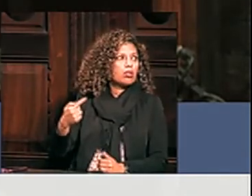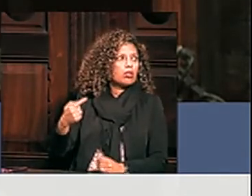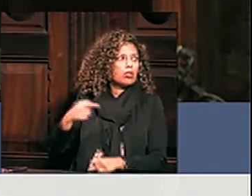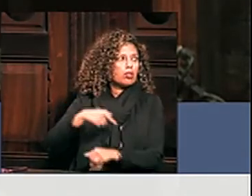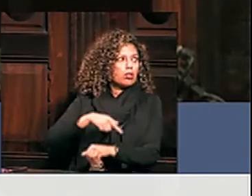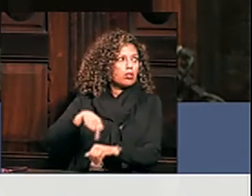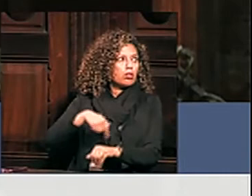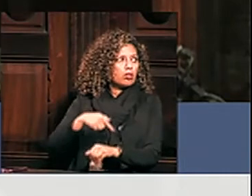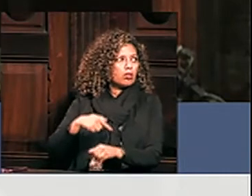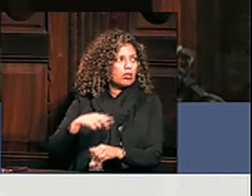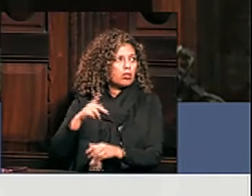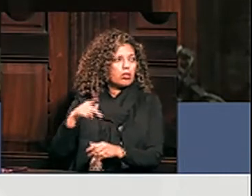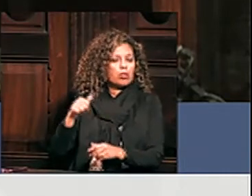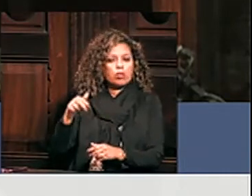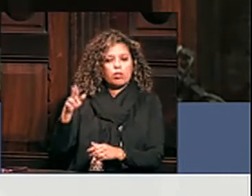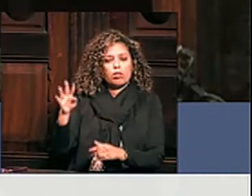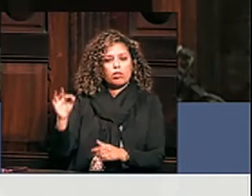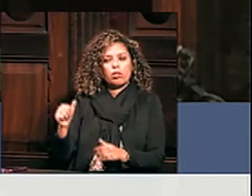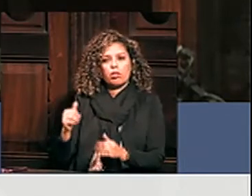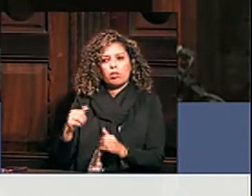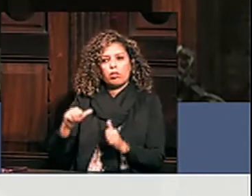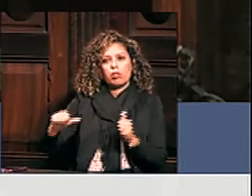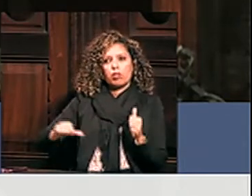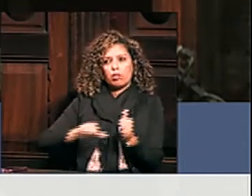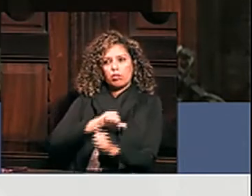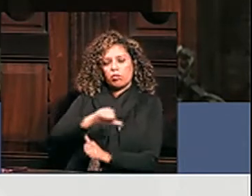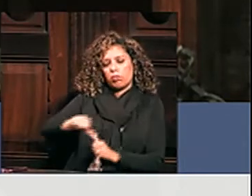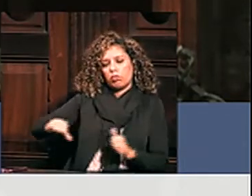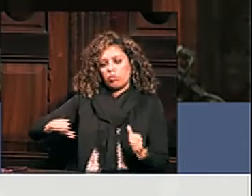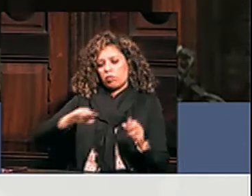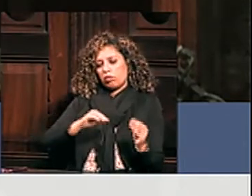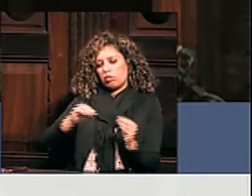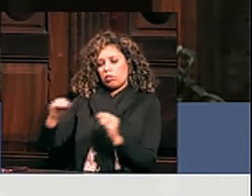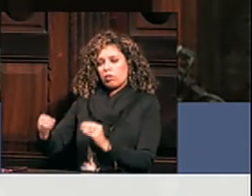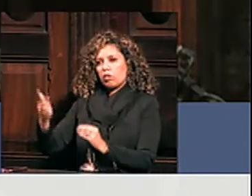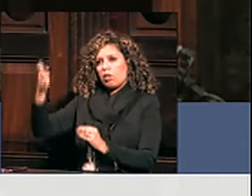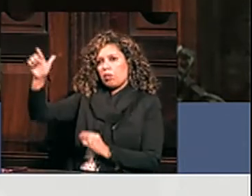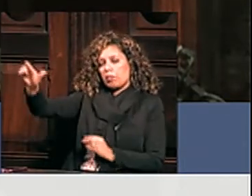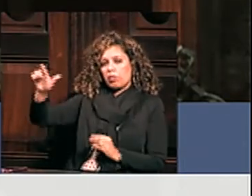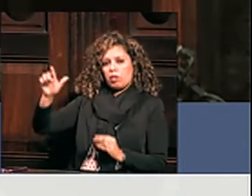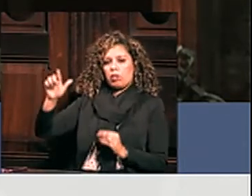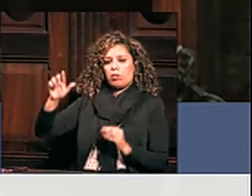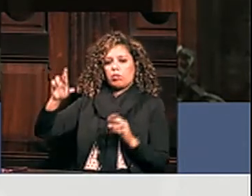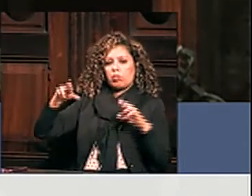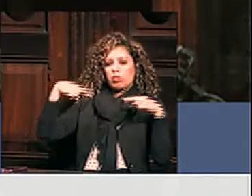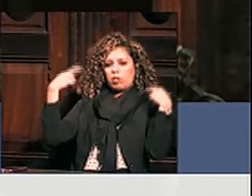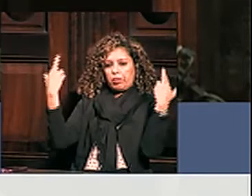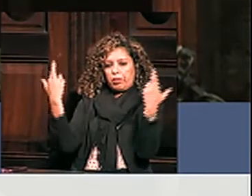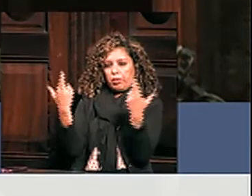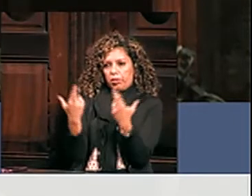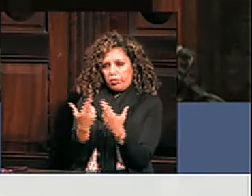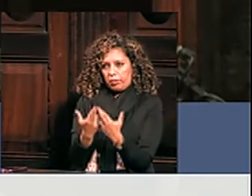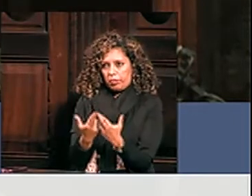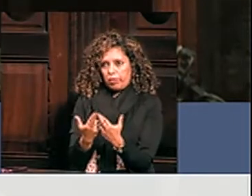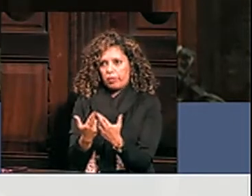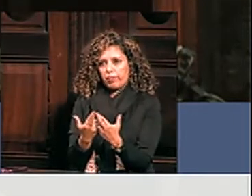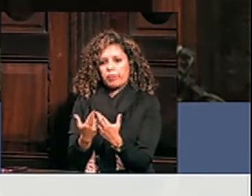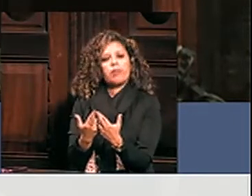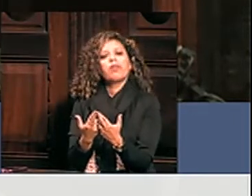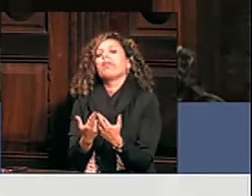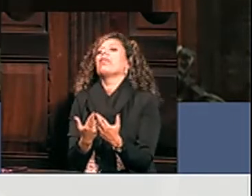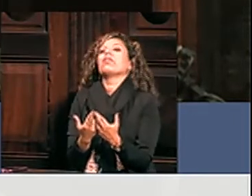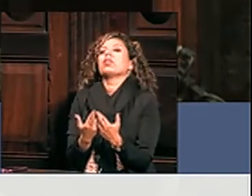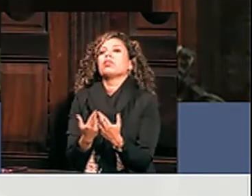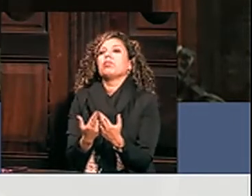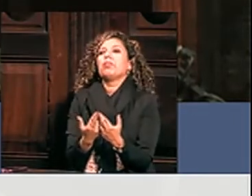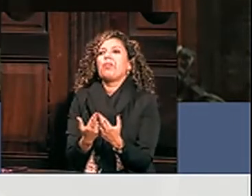a pauta fica transferida para a próxima sessão assim